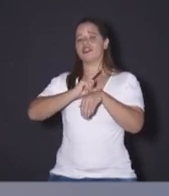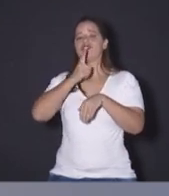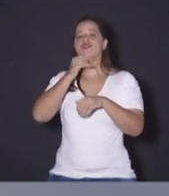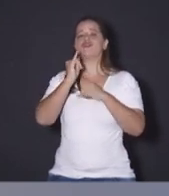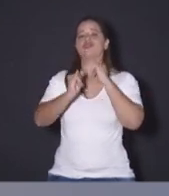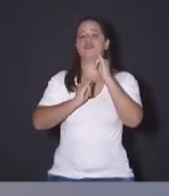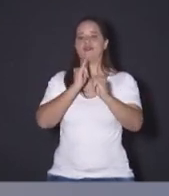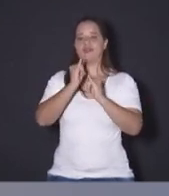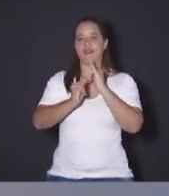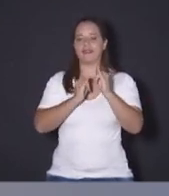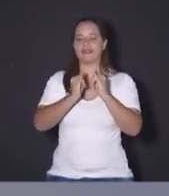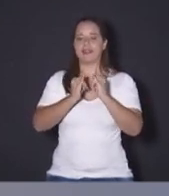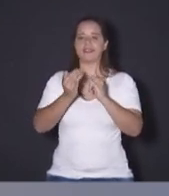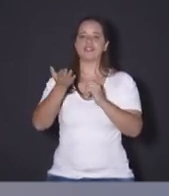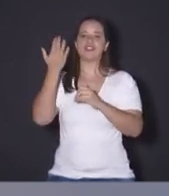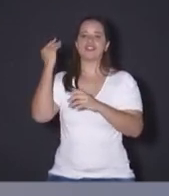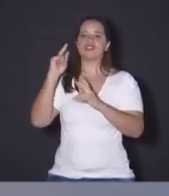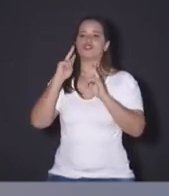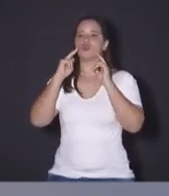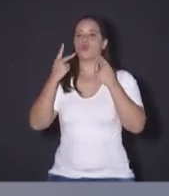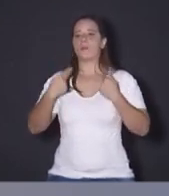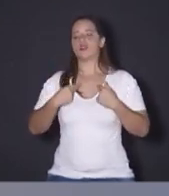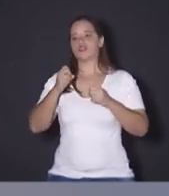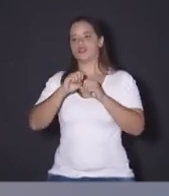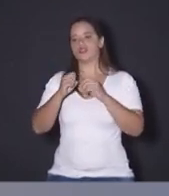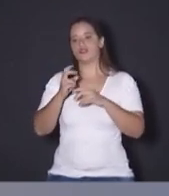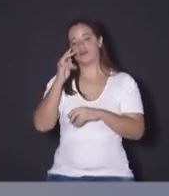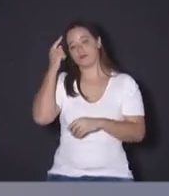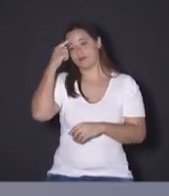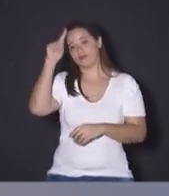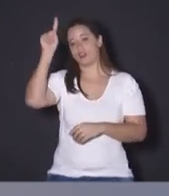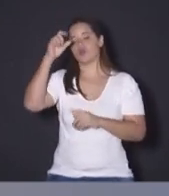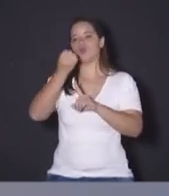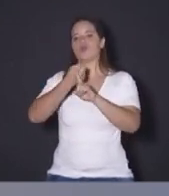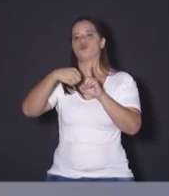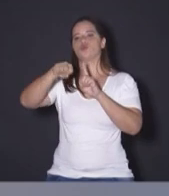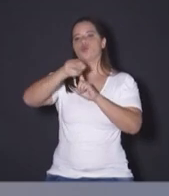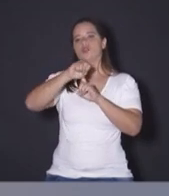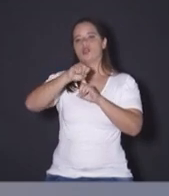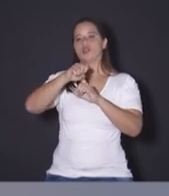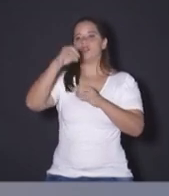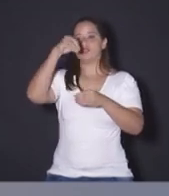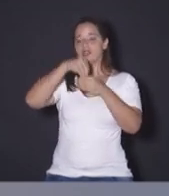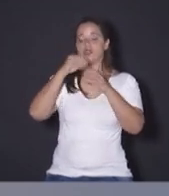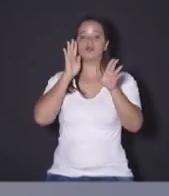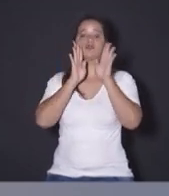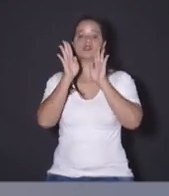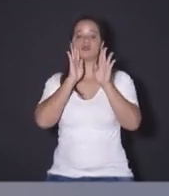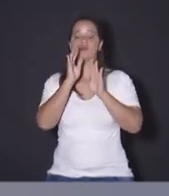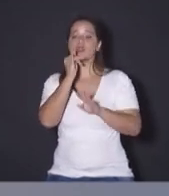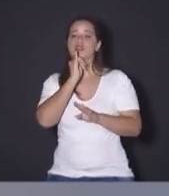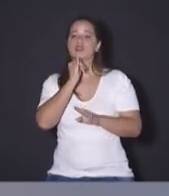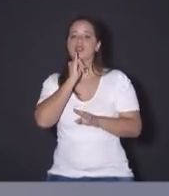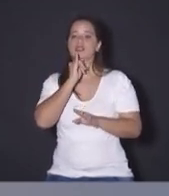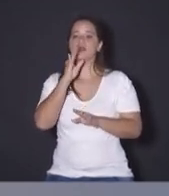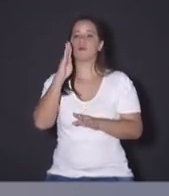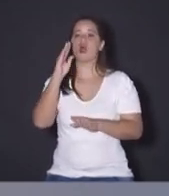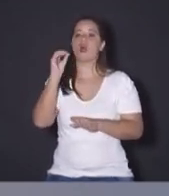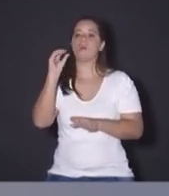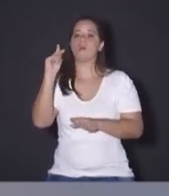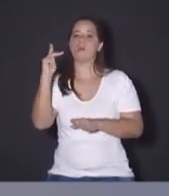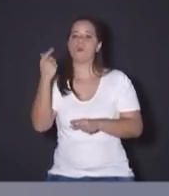existe desde que a humanidade inventou a sociedade mas dentro do facebook por exemplo a bolha